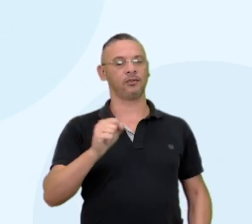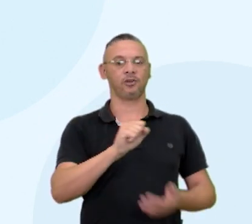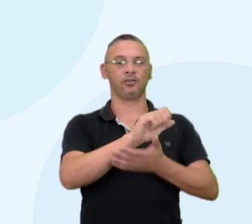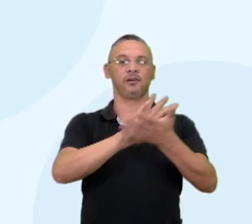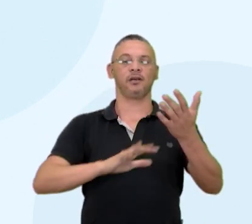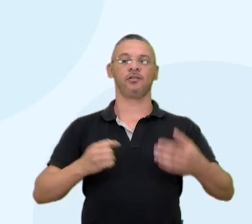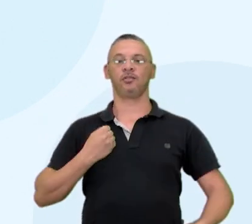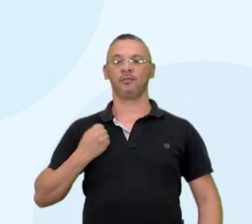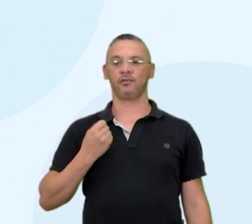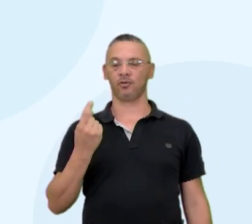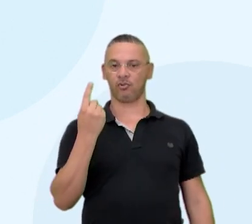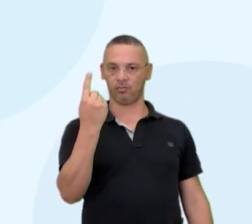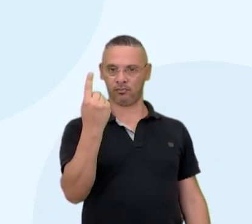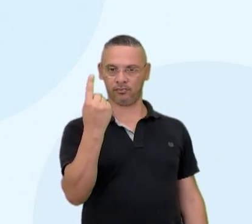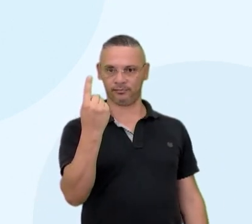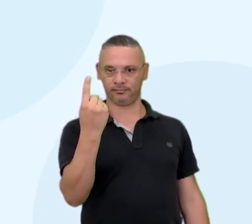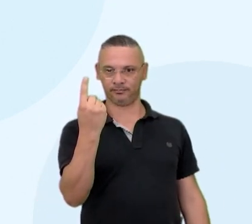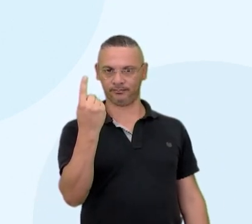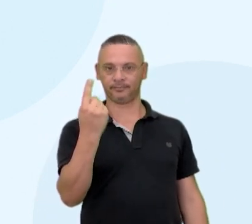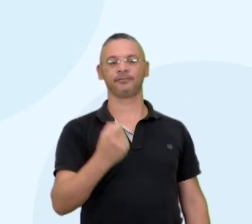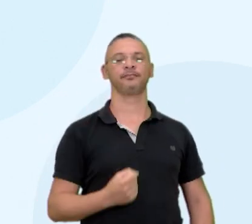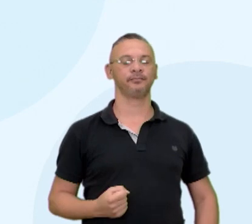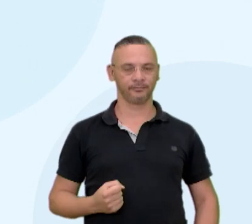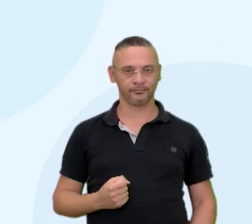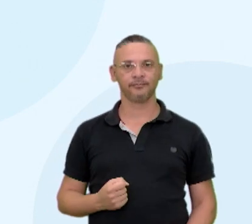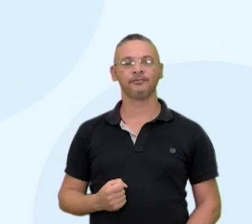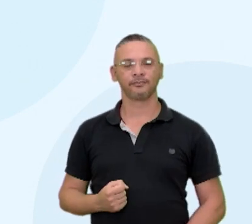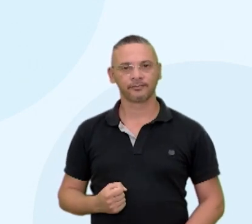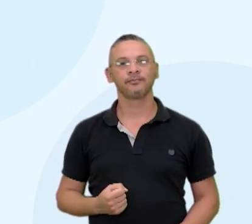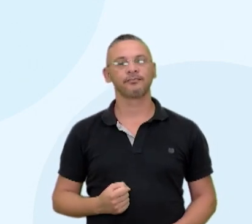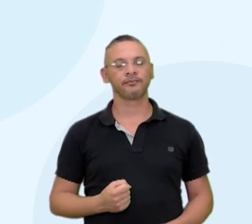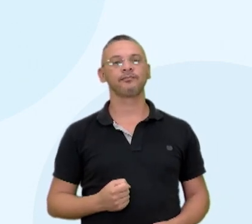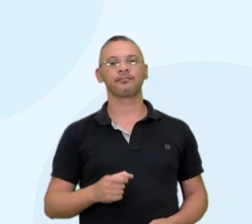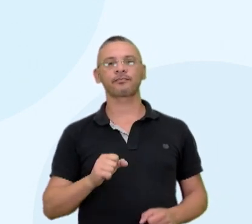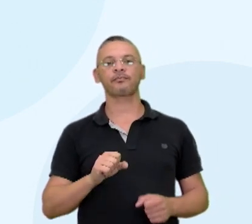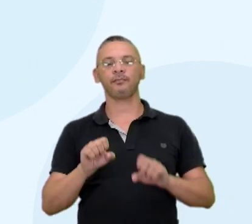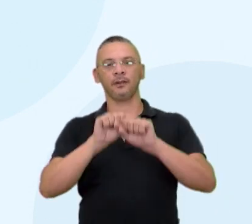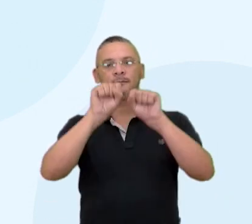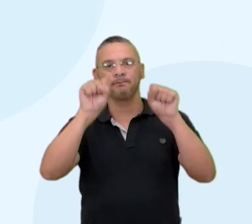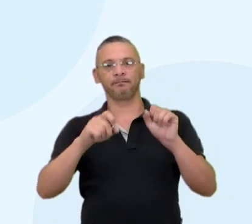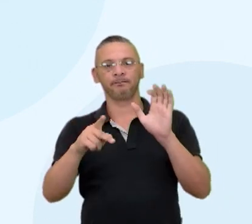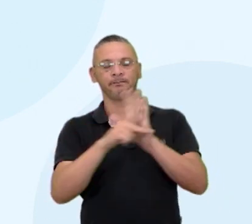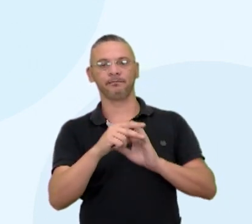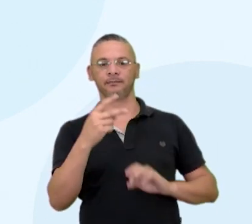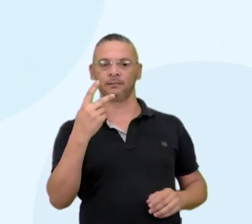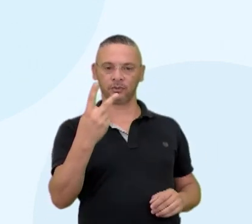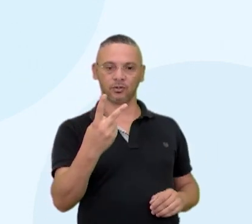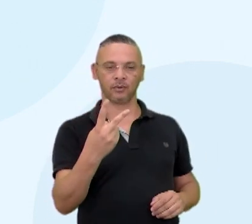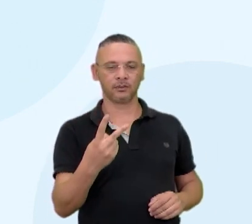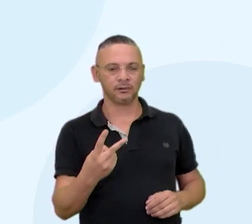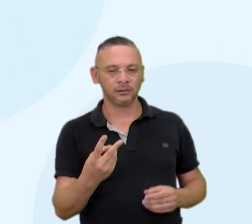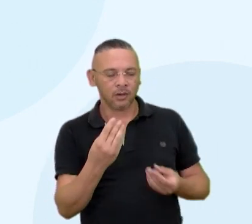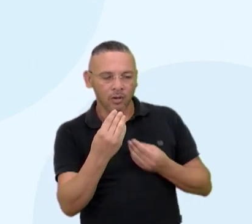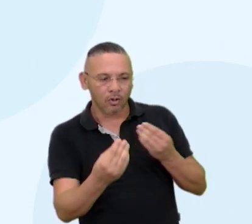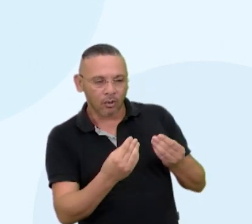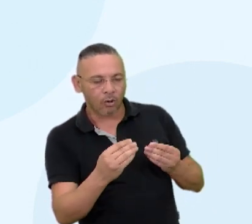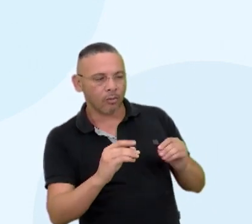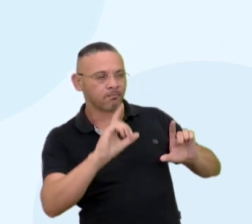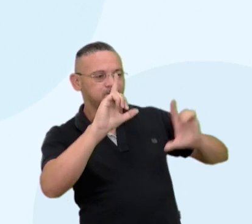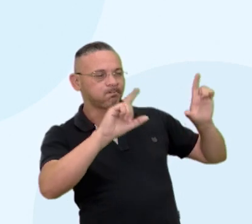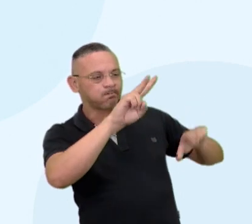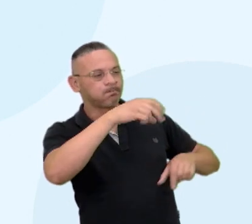atividade 1. Tá bacana? Mas tudo bem. Atividade 1, sistematização 2. Um novo olhar sobre a